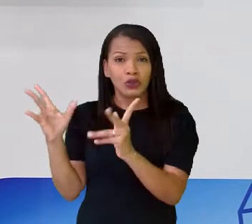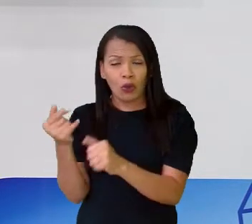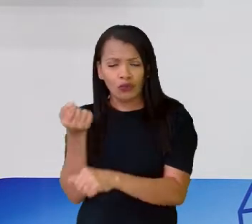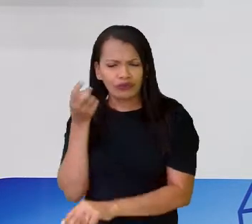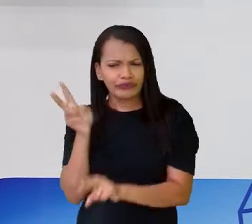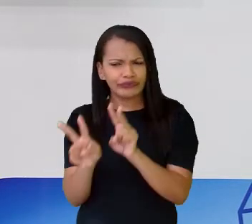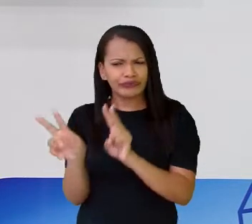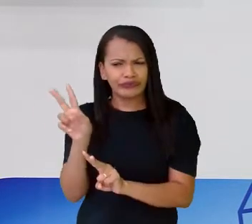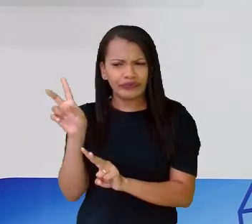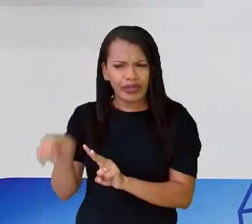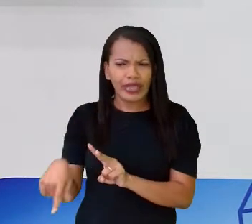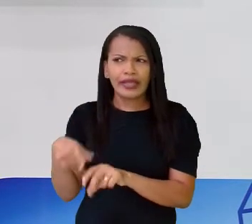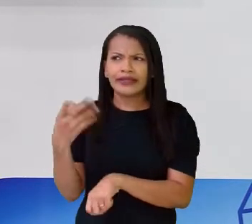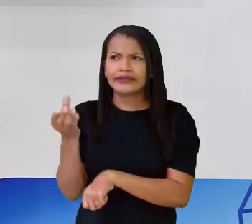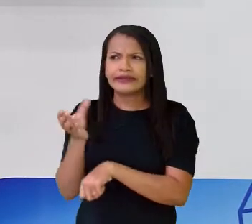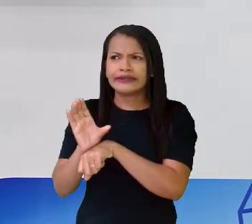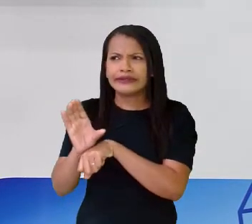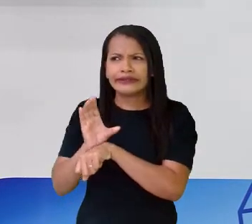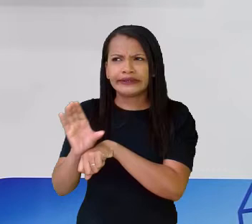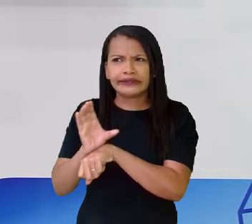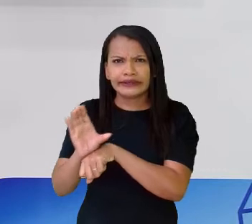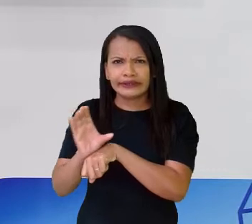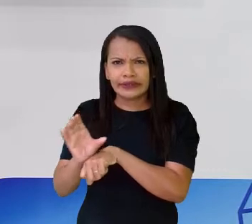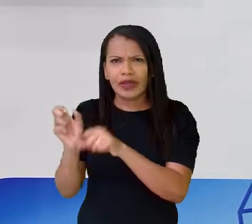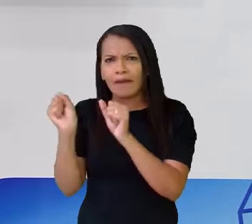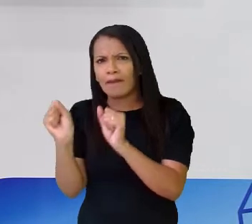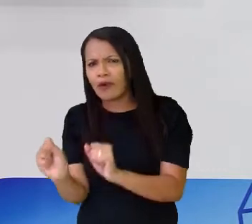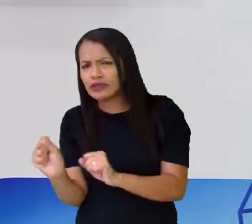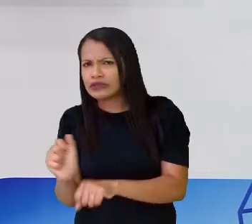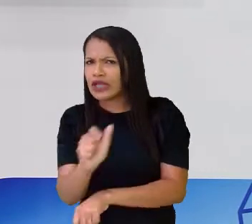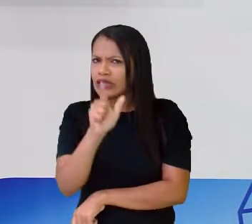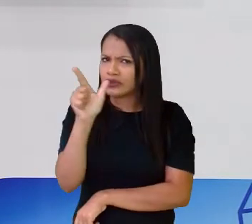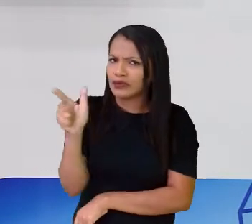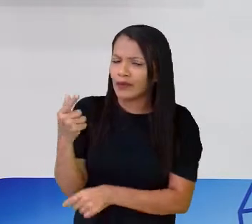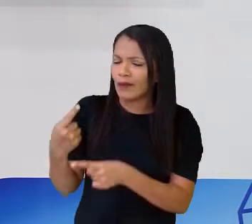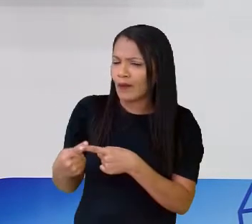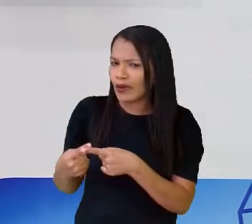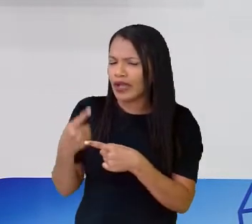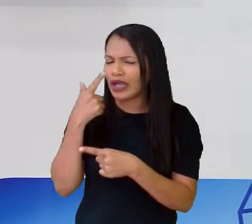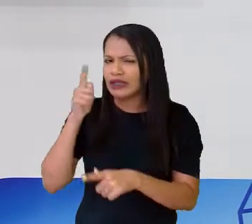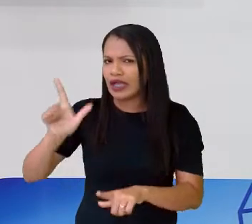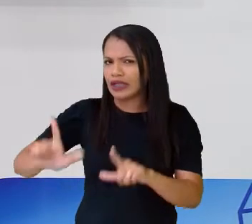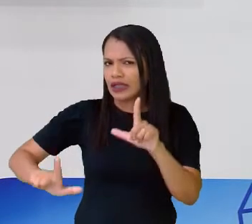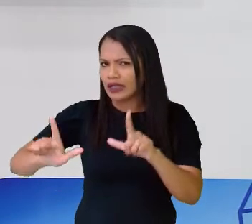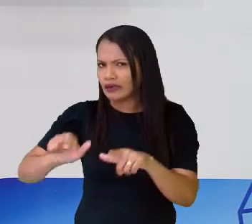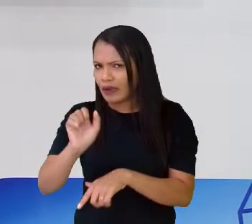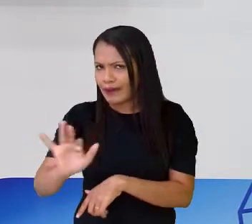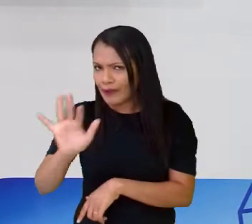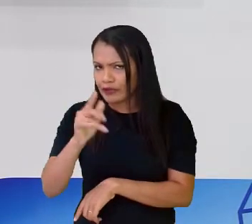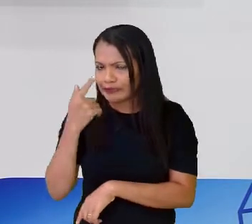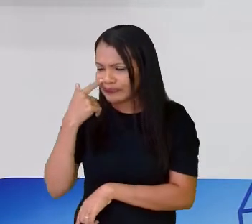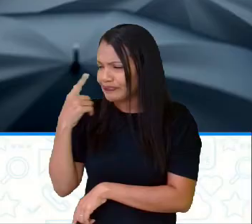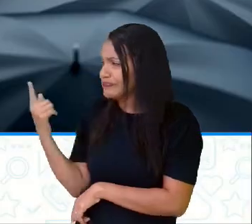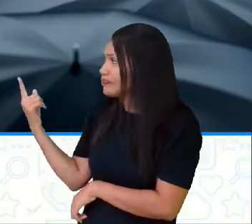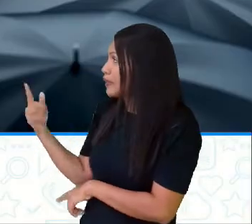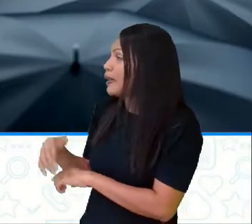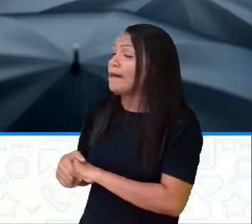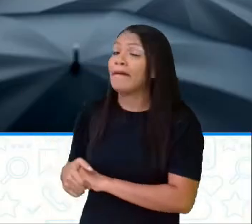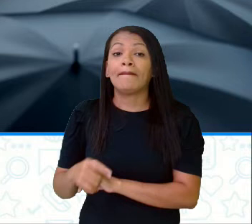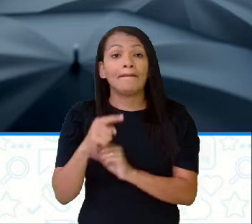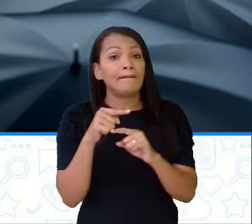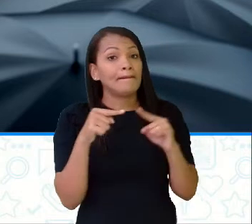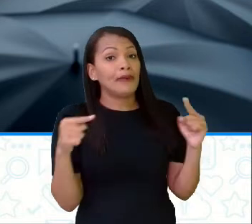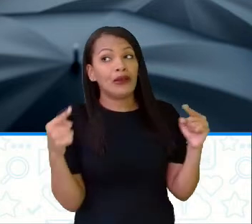minha visão, eles são cinzas. A sua pode ser azul, tá? Porque vai diferenciar um pouquinho da imagem aqui. Mas aqui,